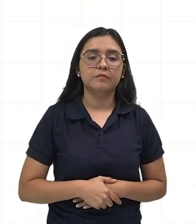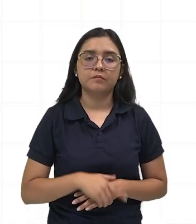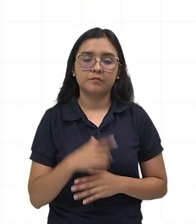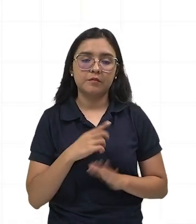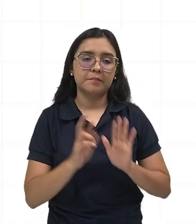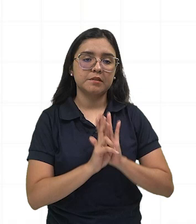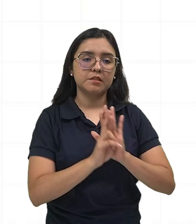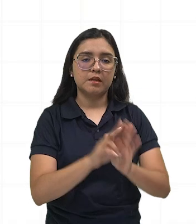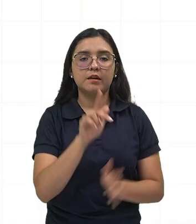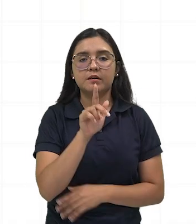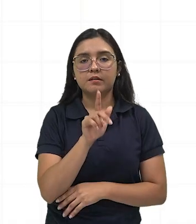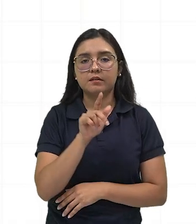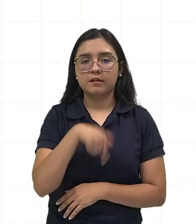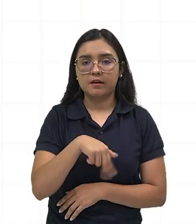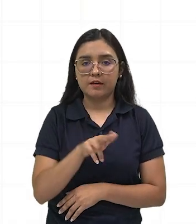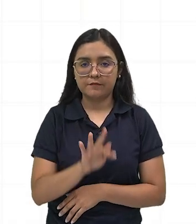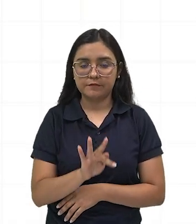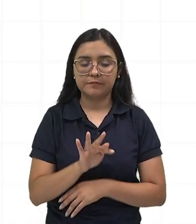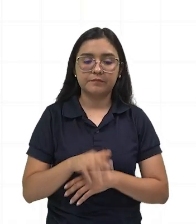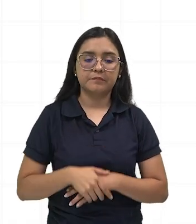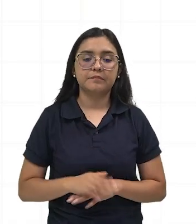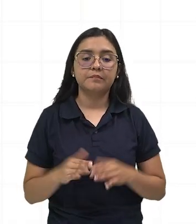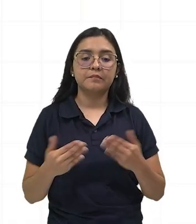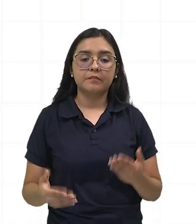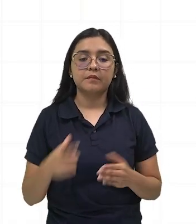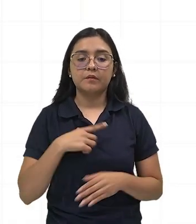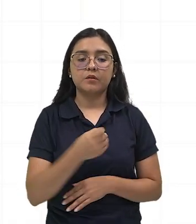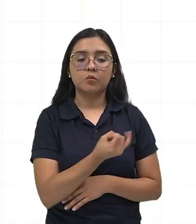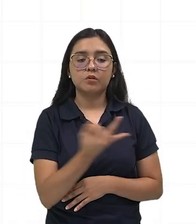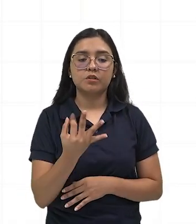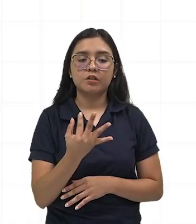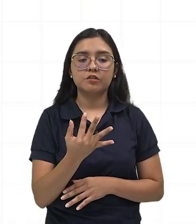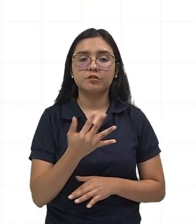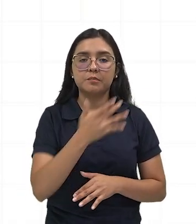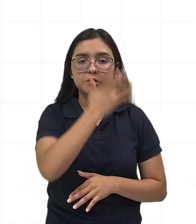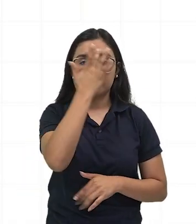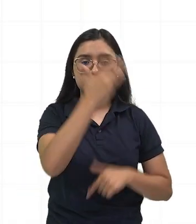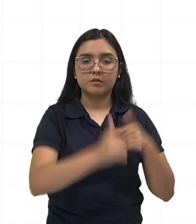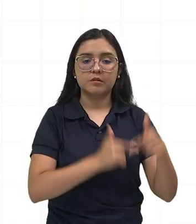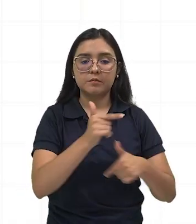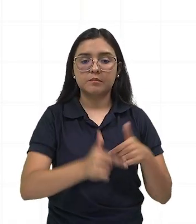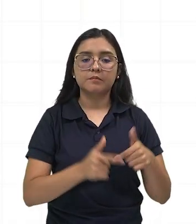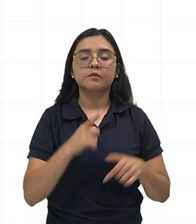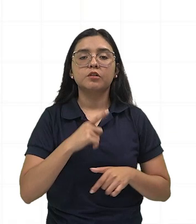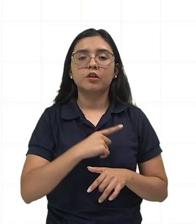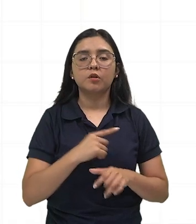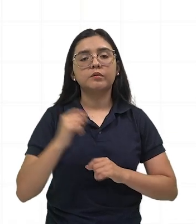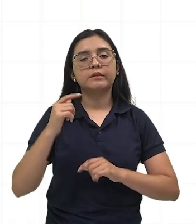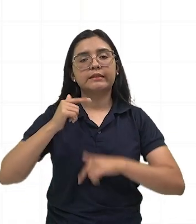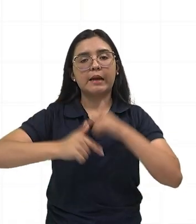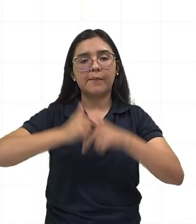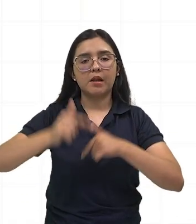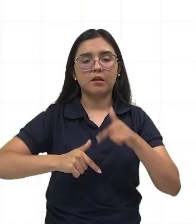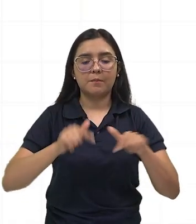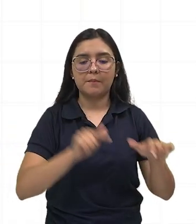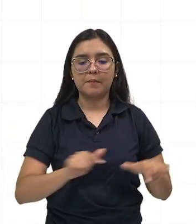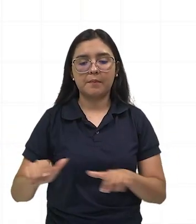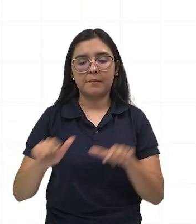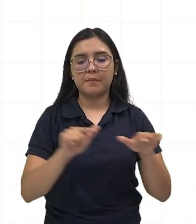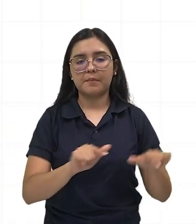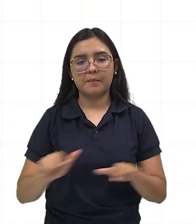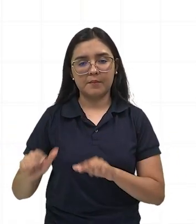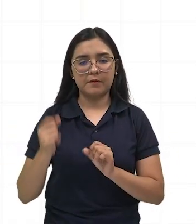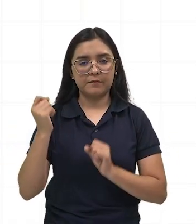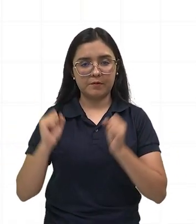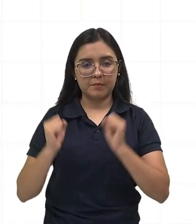QF. E aí, essa quantidade de funcionários, eles estão numa linha de produção.